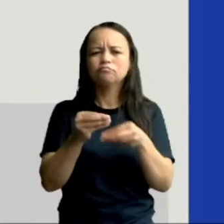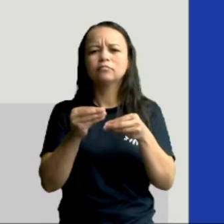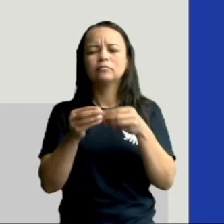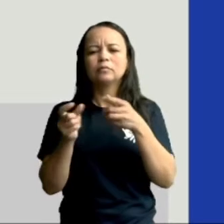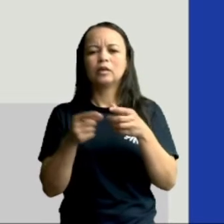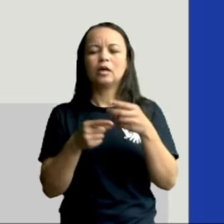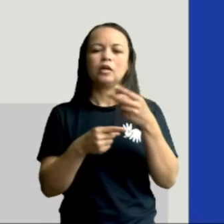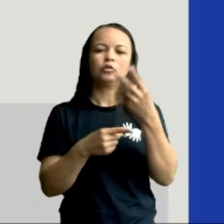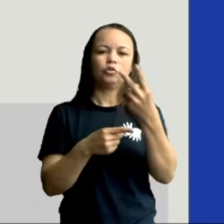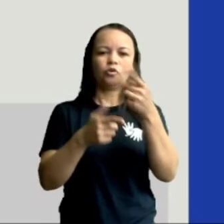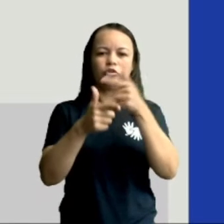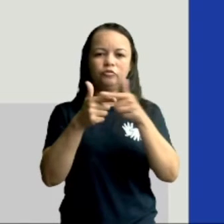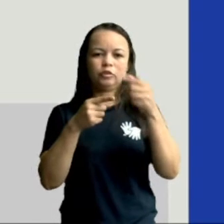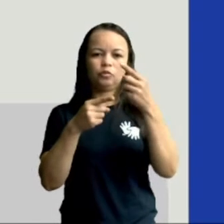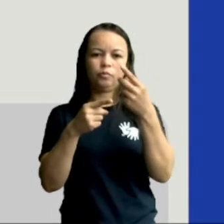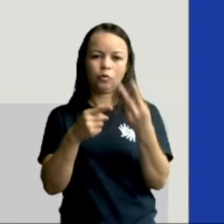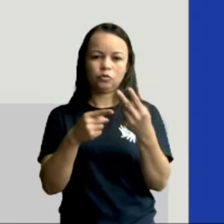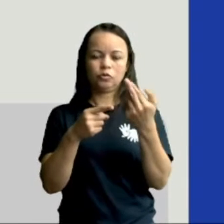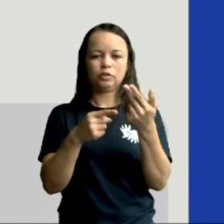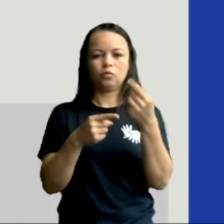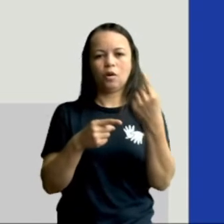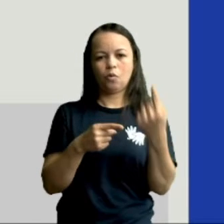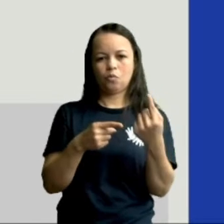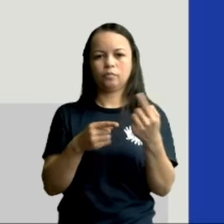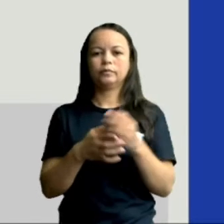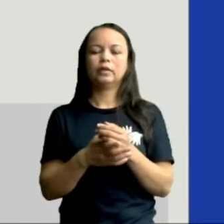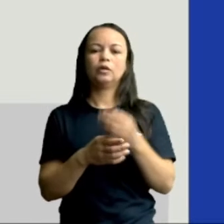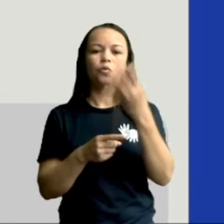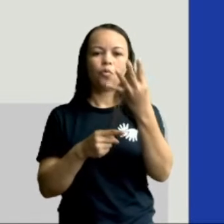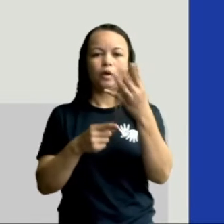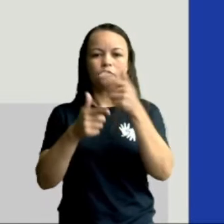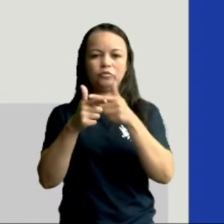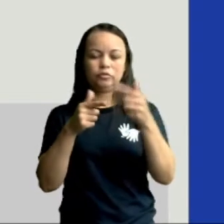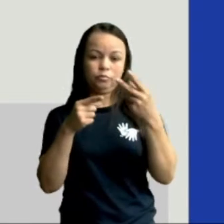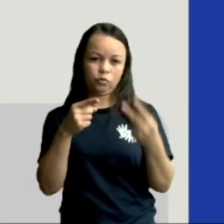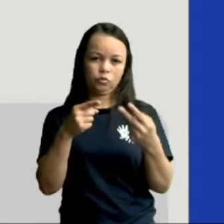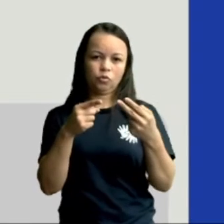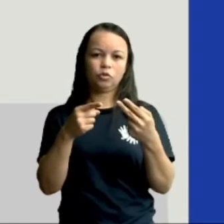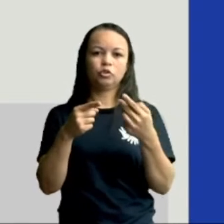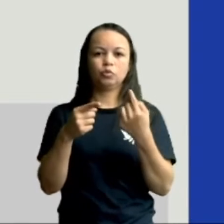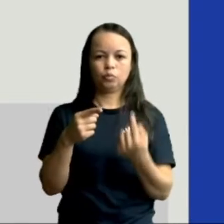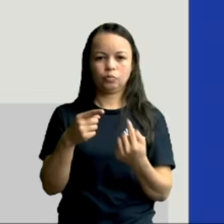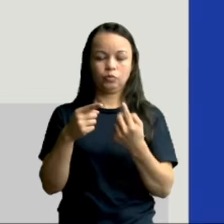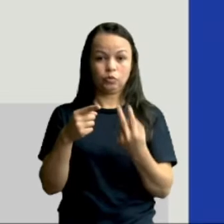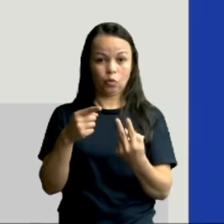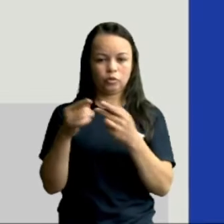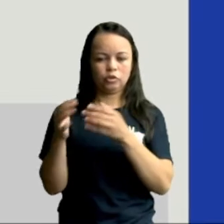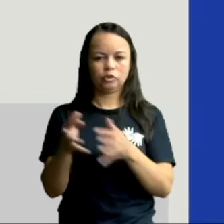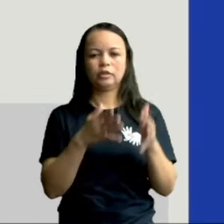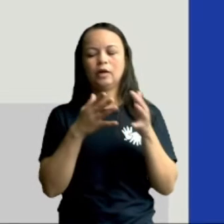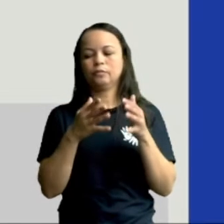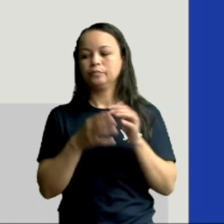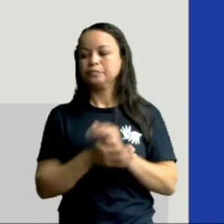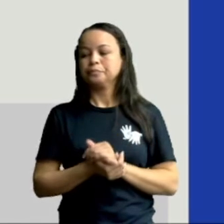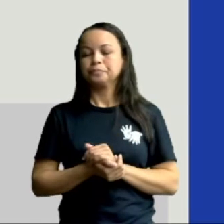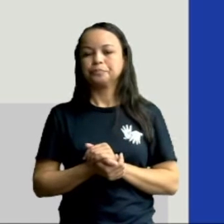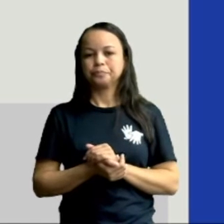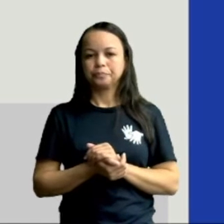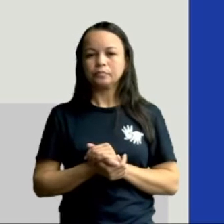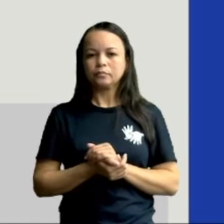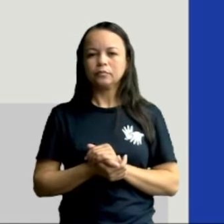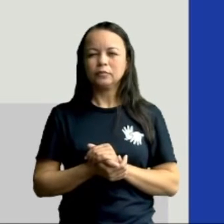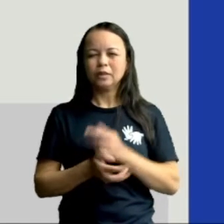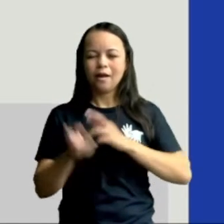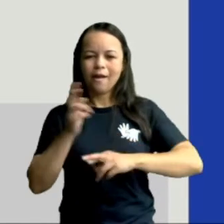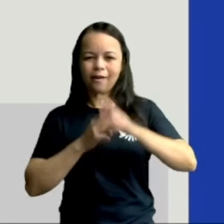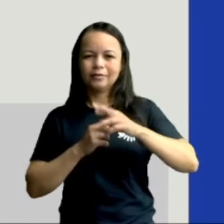2 dividido por 2, 1, e 4 dividido por 2, 2, 1/2, tá? Então, juntando aí 25% mais 25%, eu tenho 50%. Entendeu